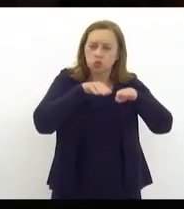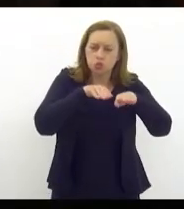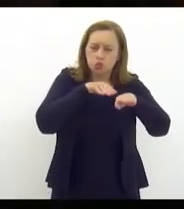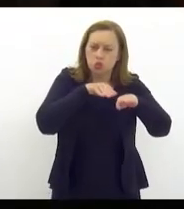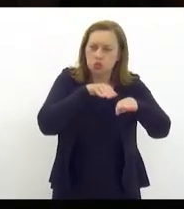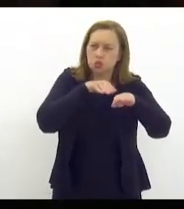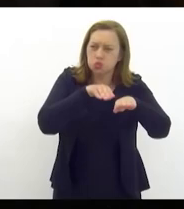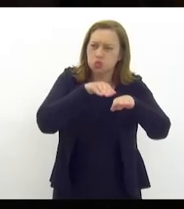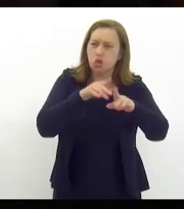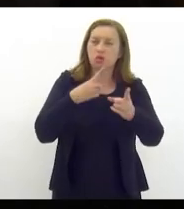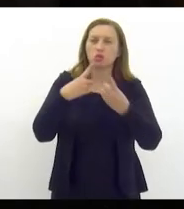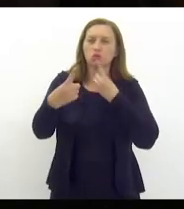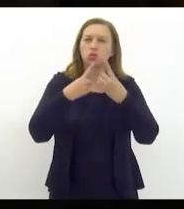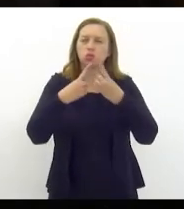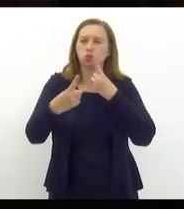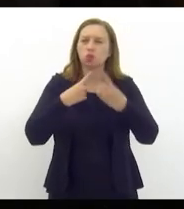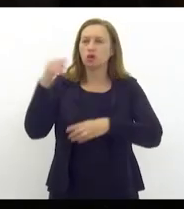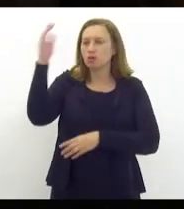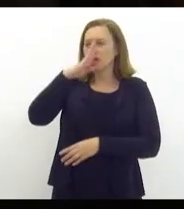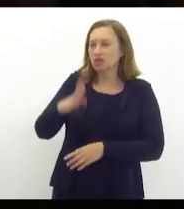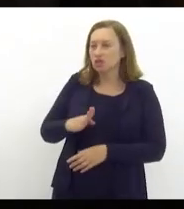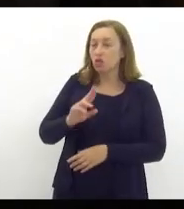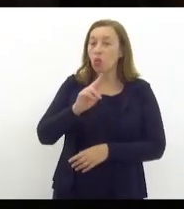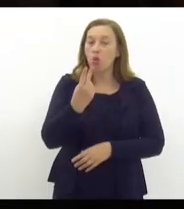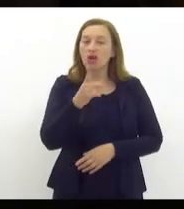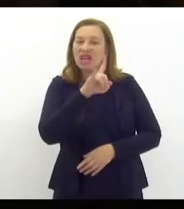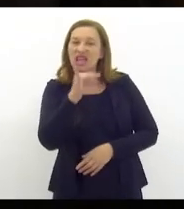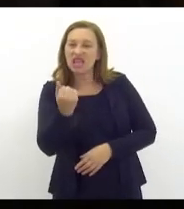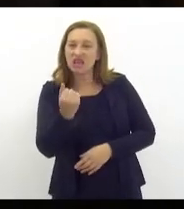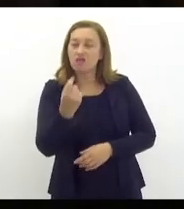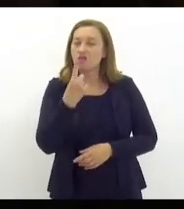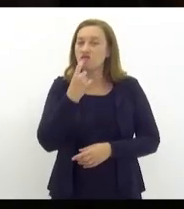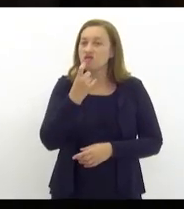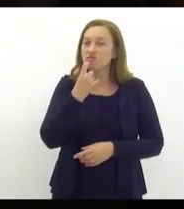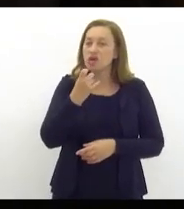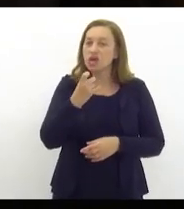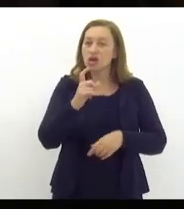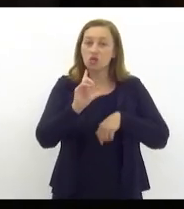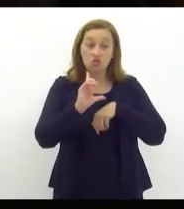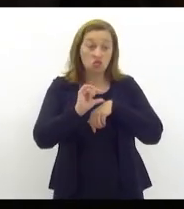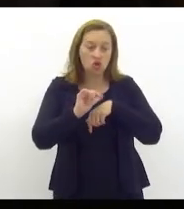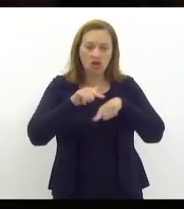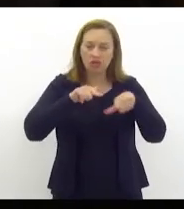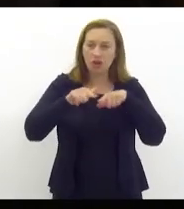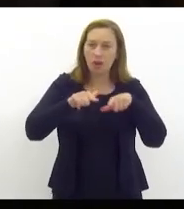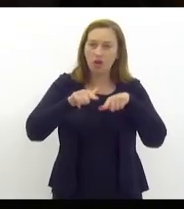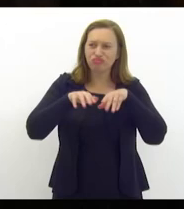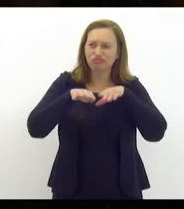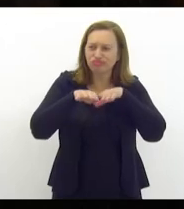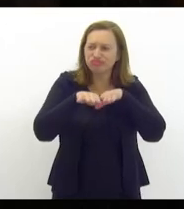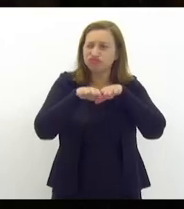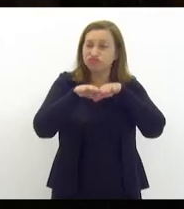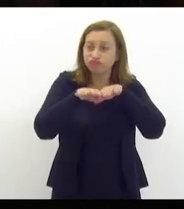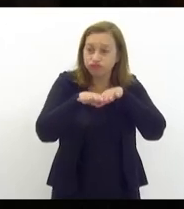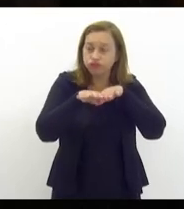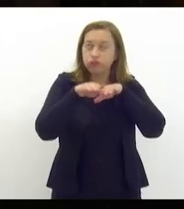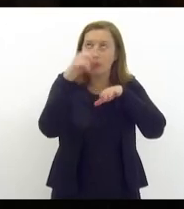da Vermelha nos horários de pico é brutal, que se